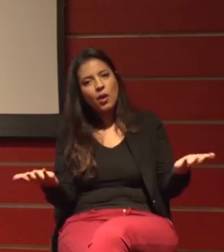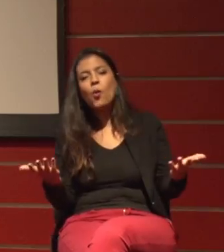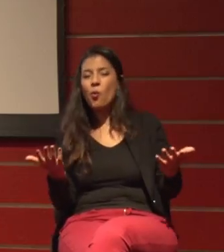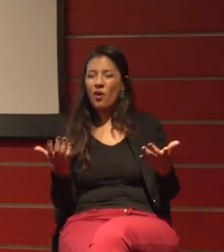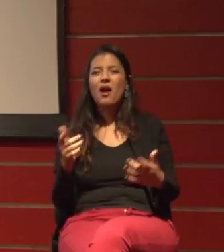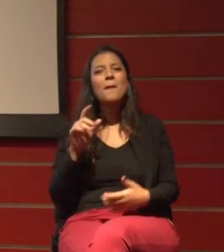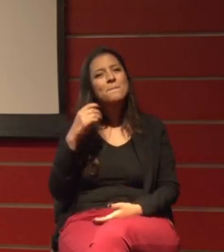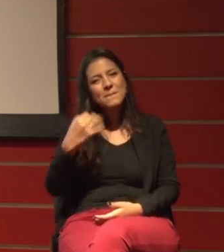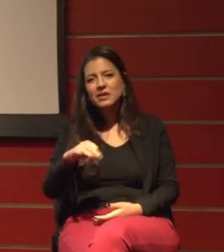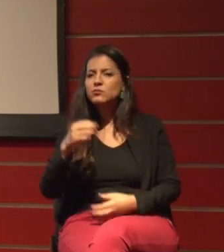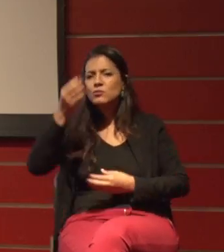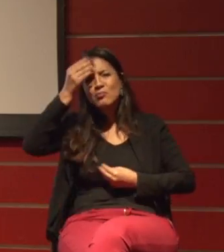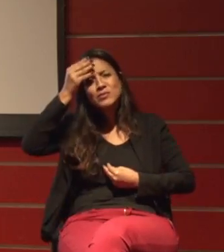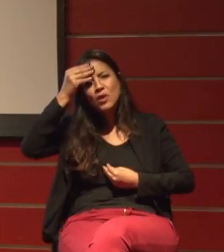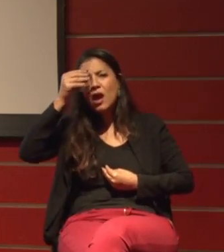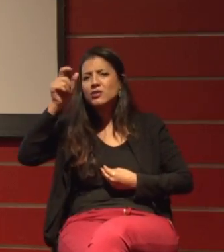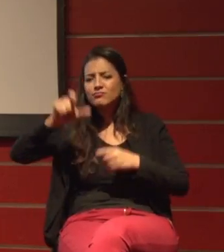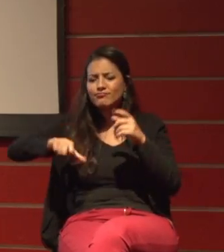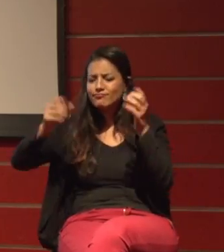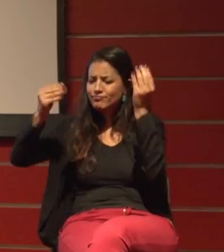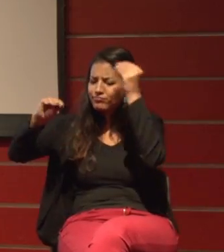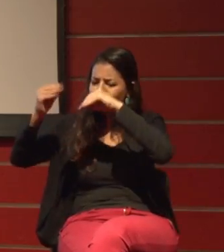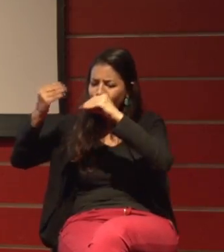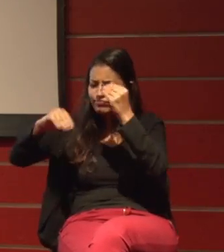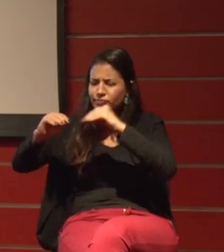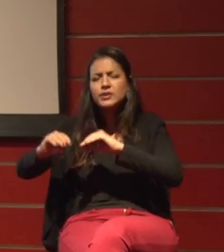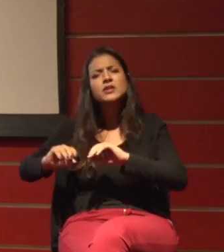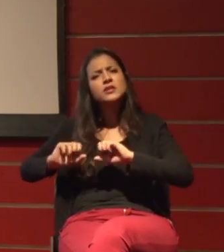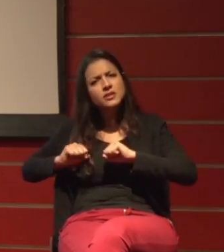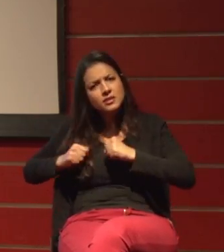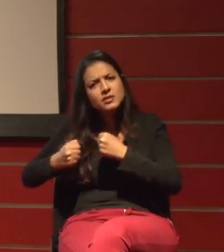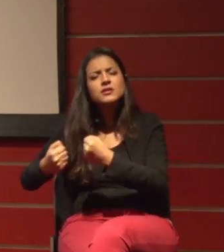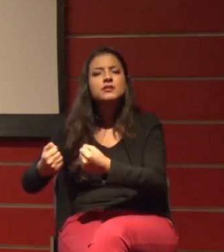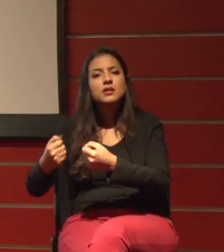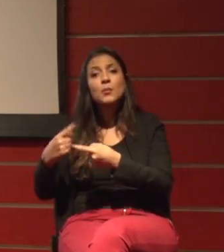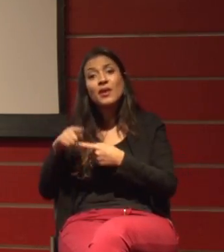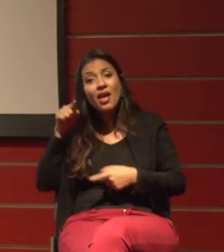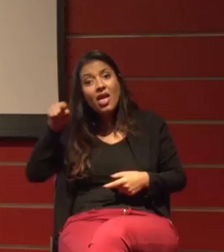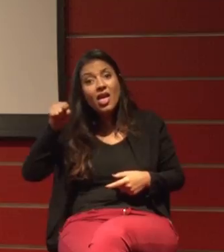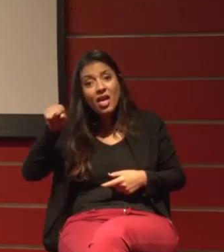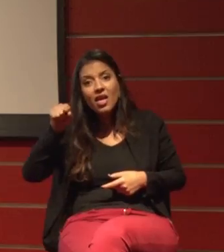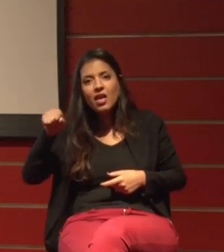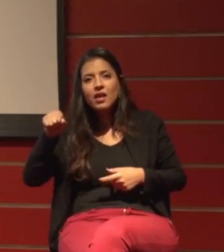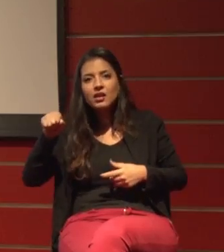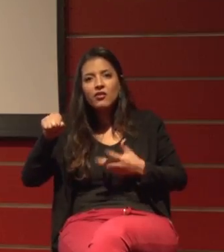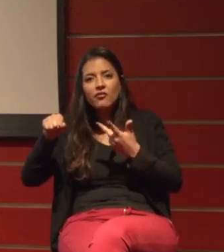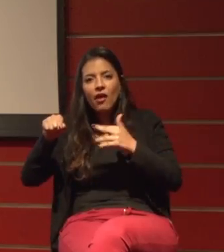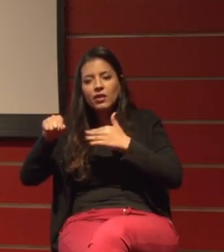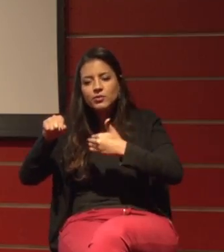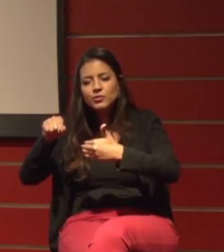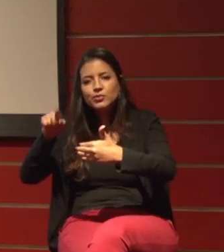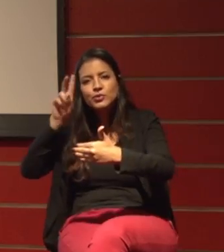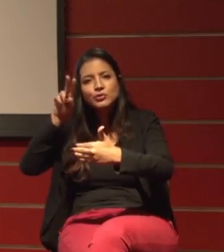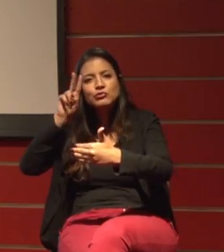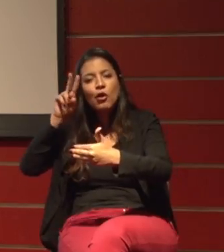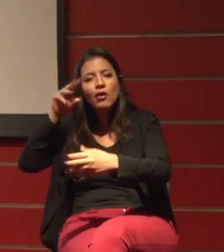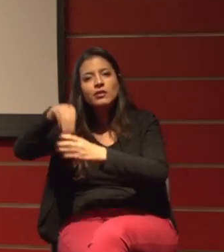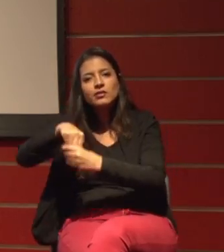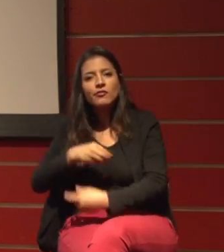realmente nisso né porque é alguém que vai est ali contando a tua história vivendo a tua história